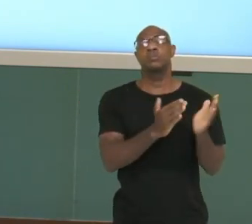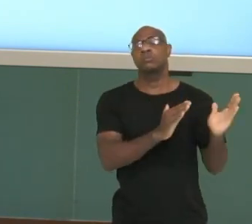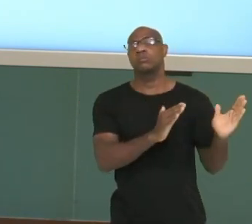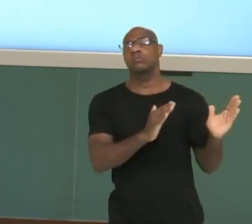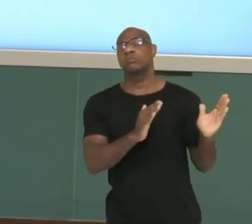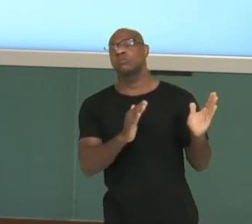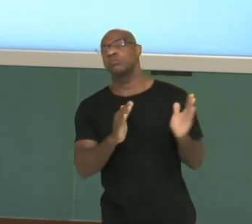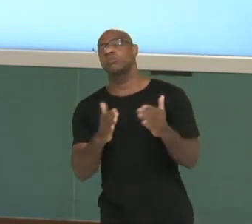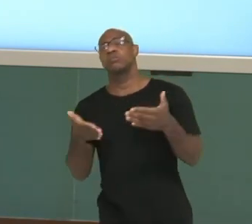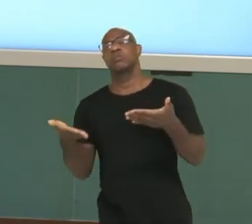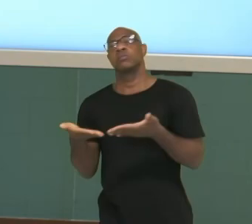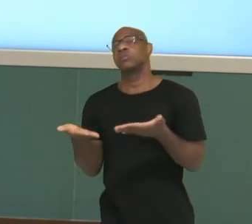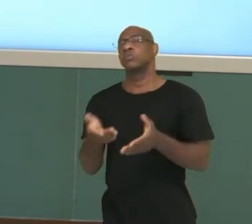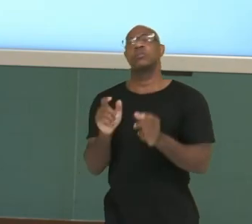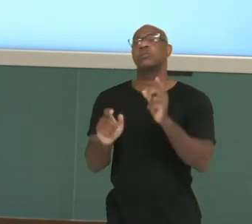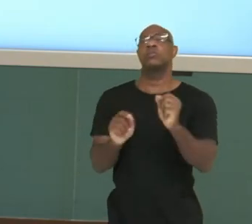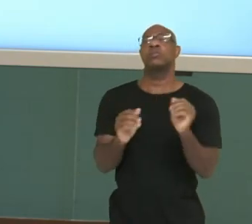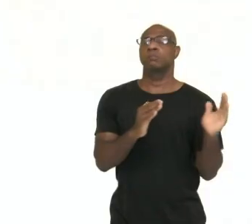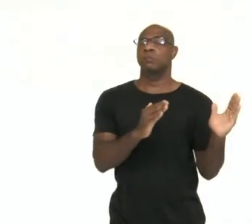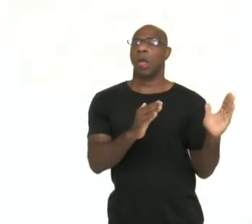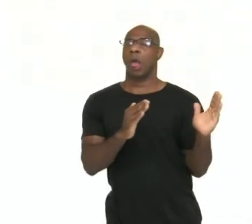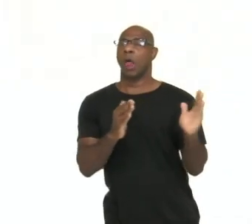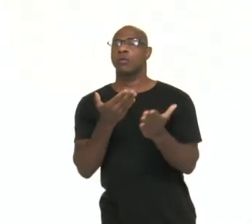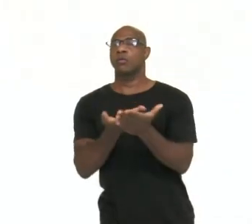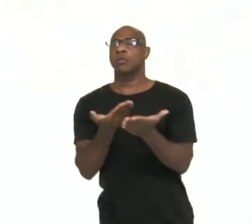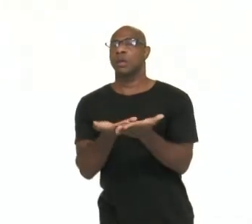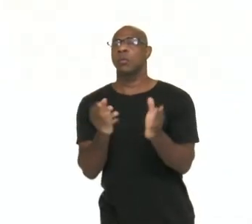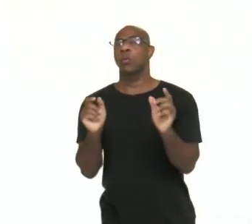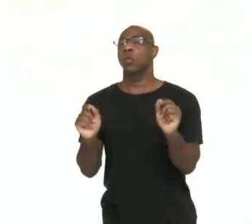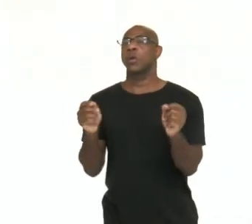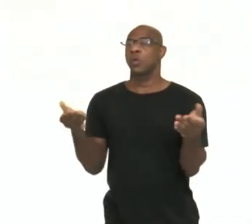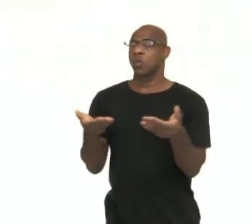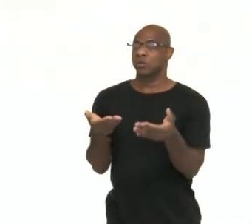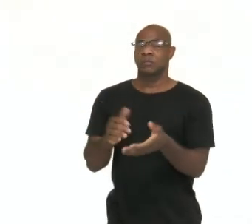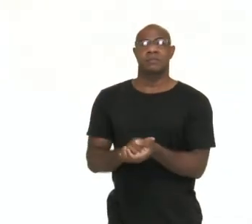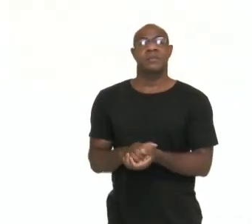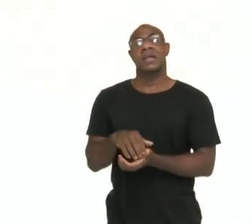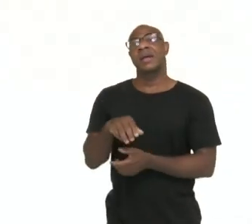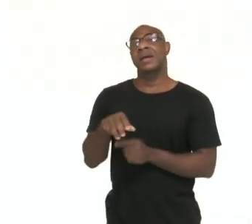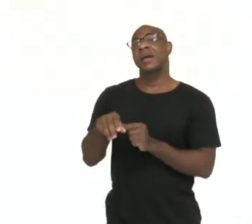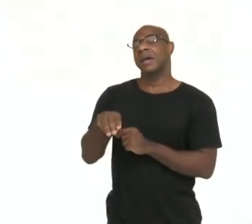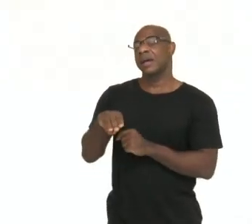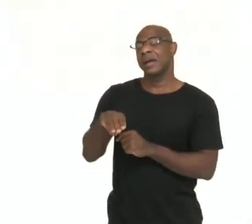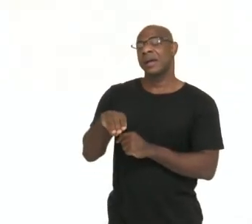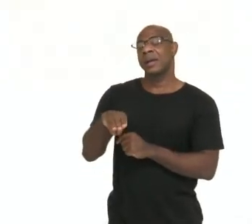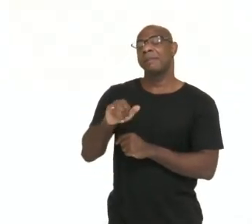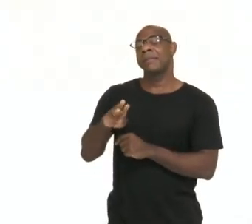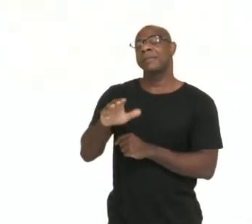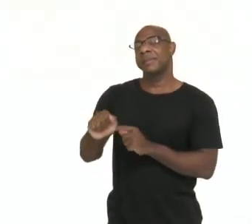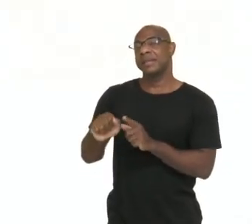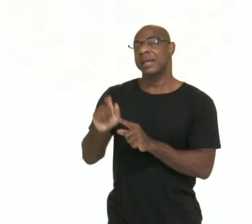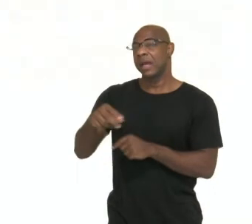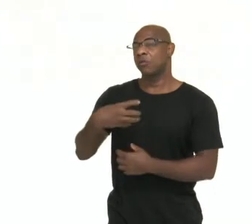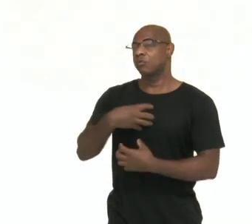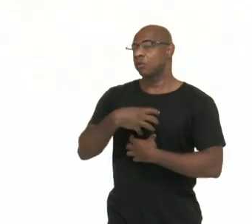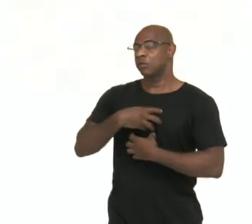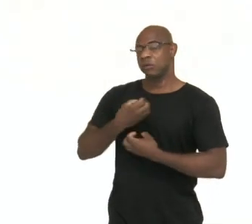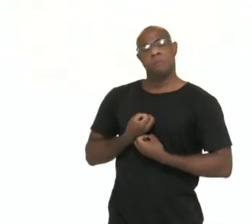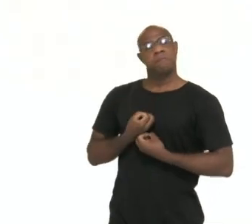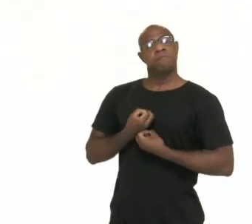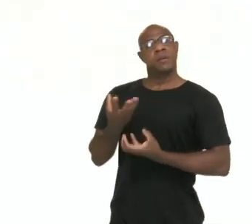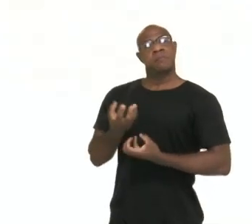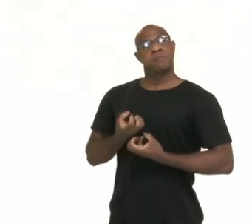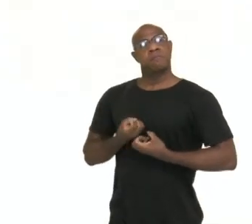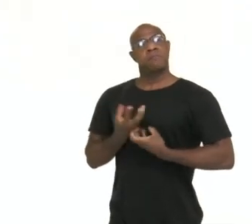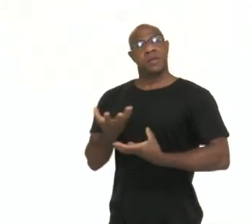nós vimos da mímica? O que nós estudamos? Então, nós vimos que a mímica é uma forma de se expressar, uma